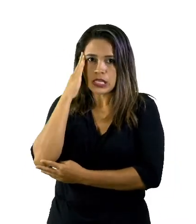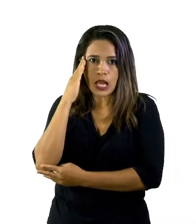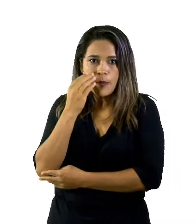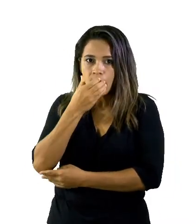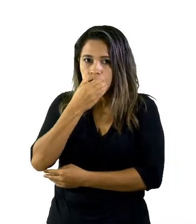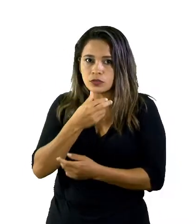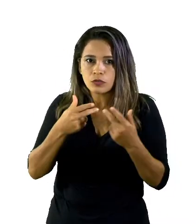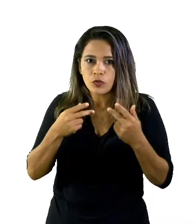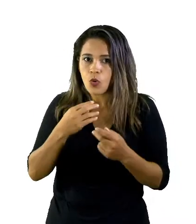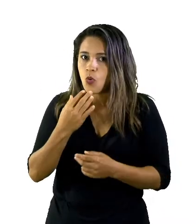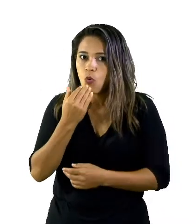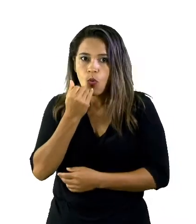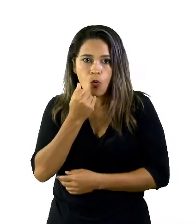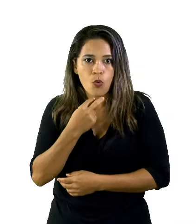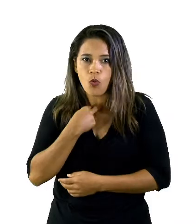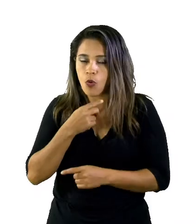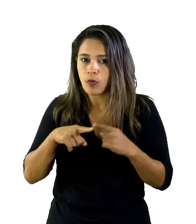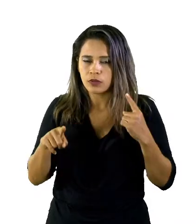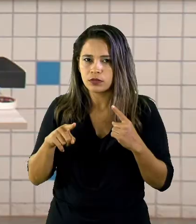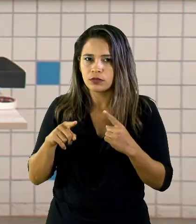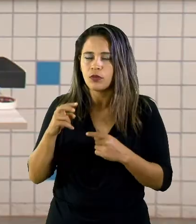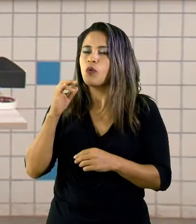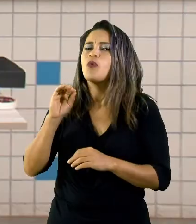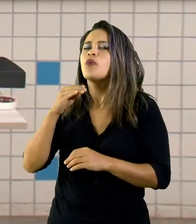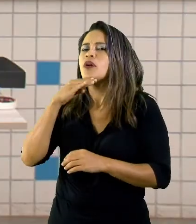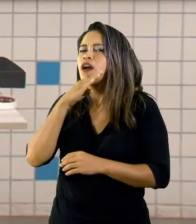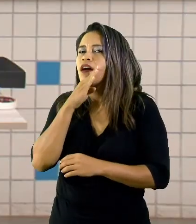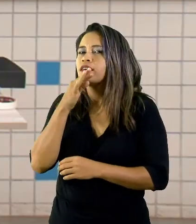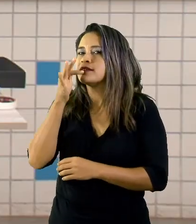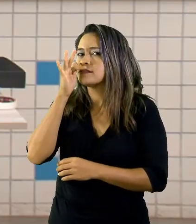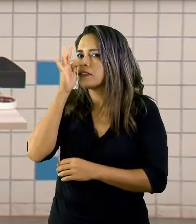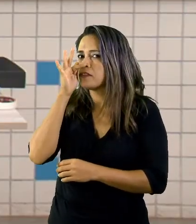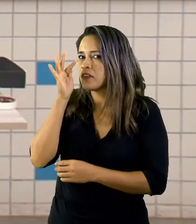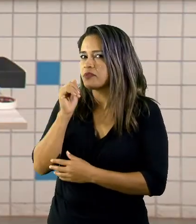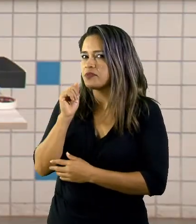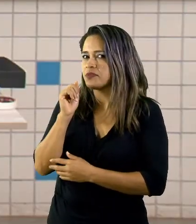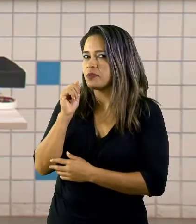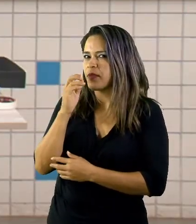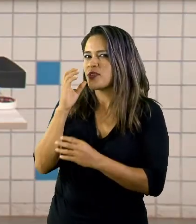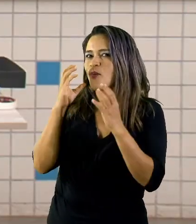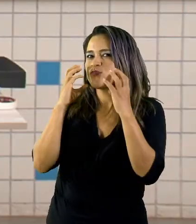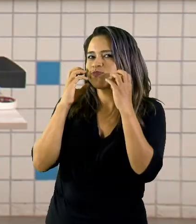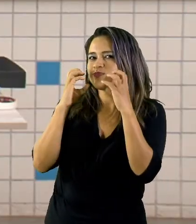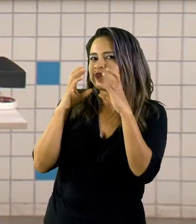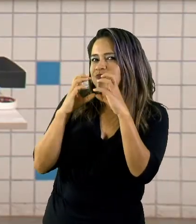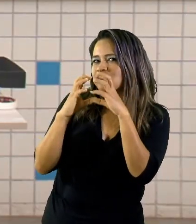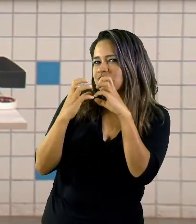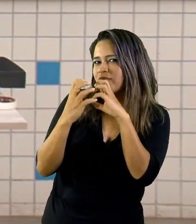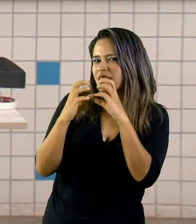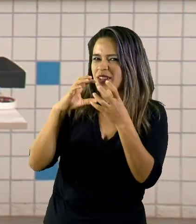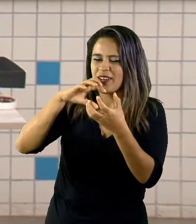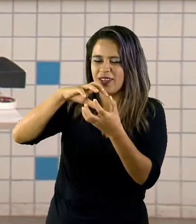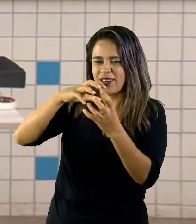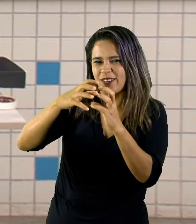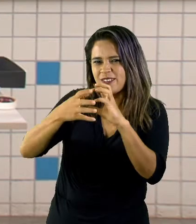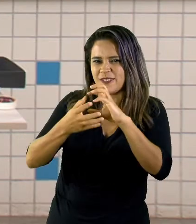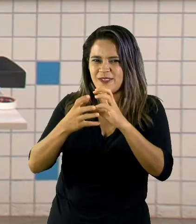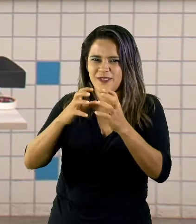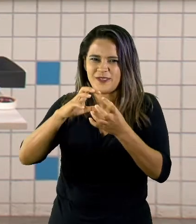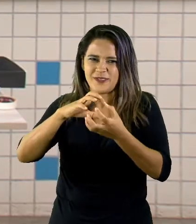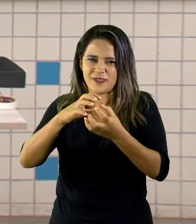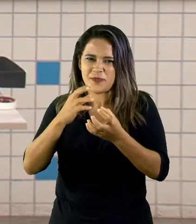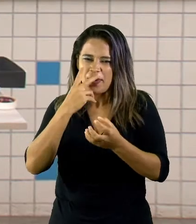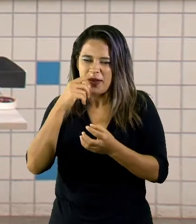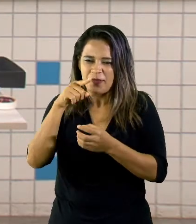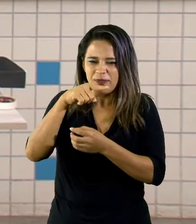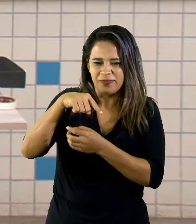O que você achou da flor? Parece um pompom? É redonda? Tem a forma de uma